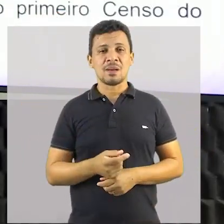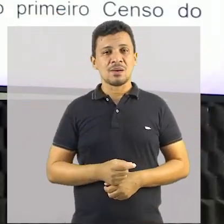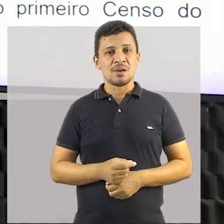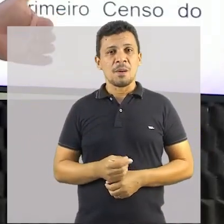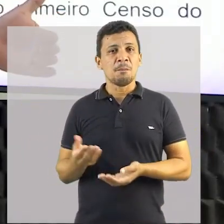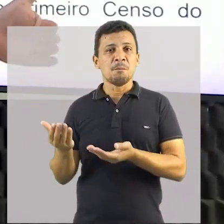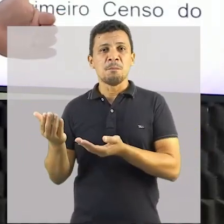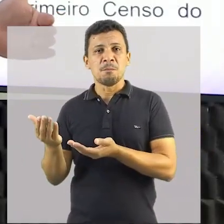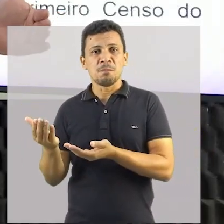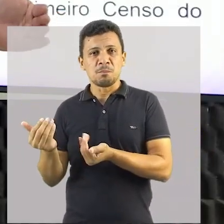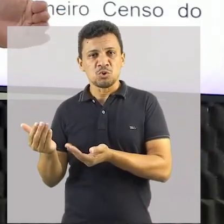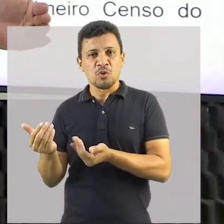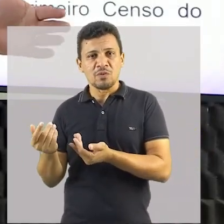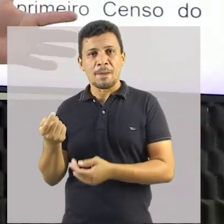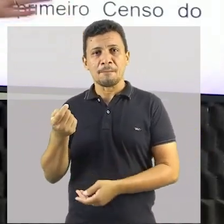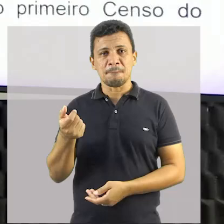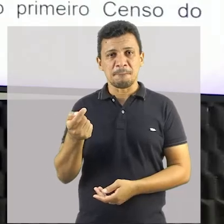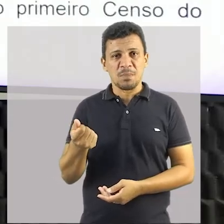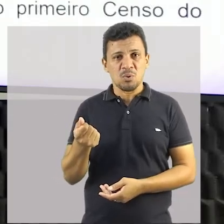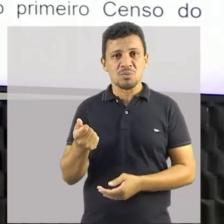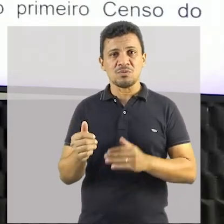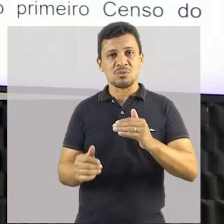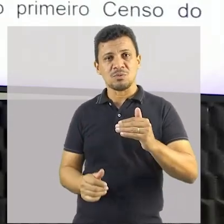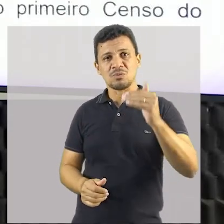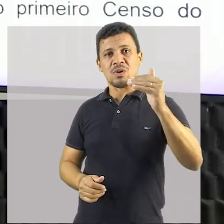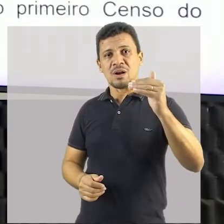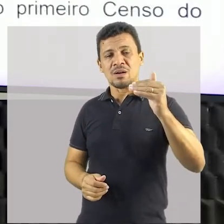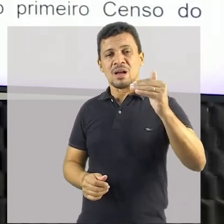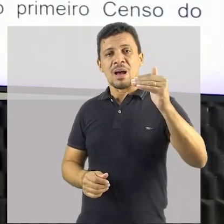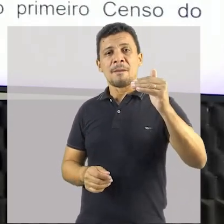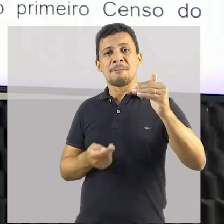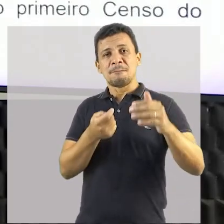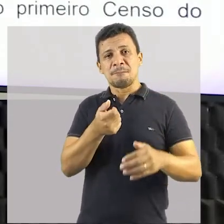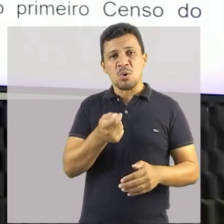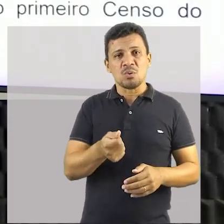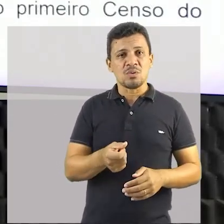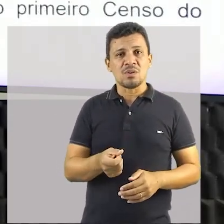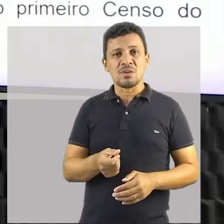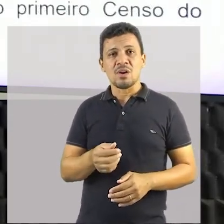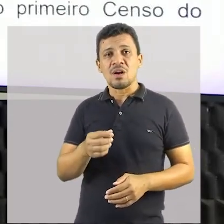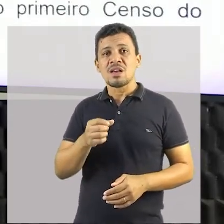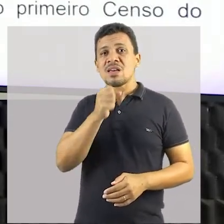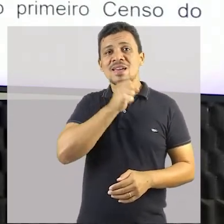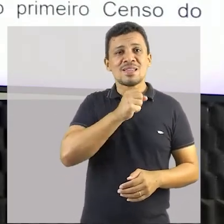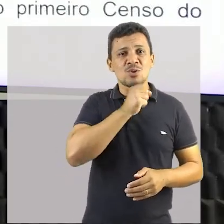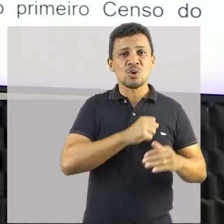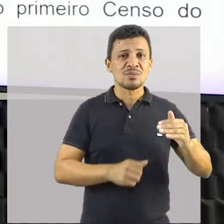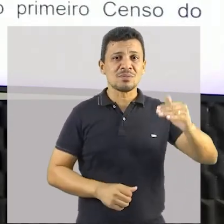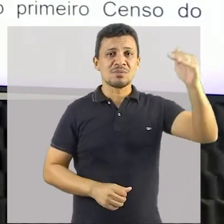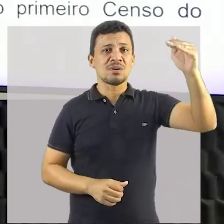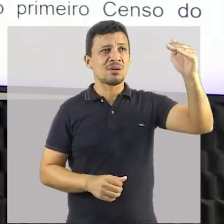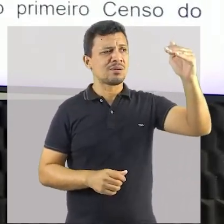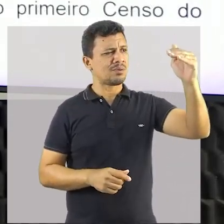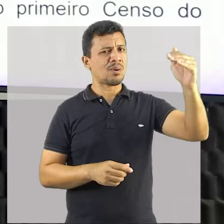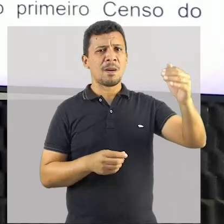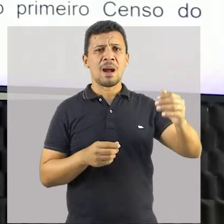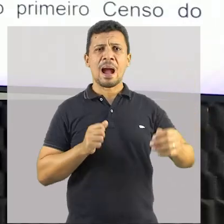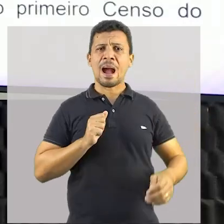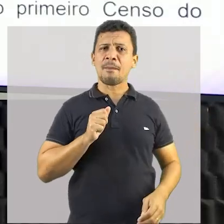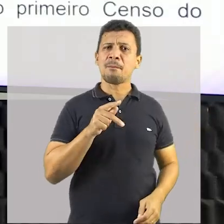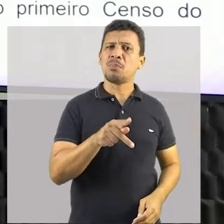adultos. Muitos adultos hoje, amanhã muitos idosos. Cara, se eu tenho muitos idosos, quem é que vai pagar